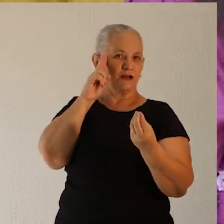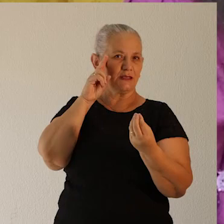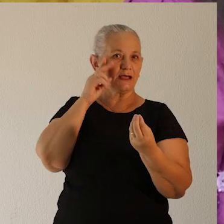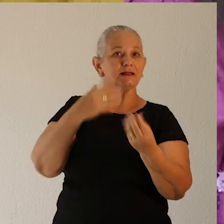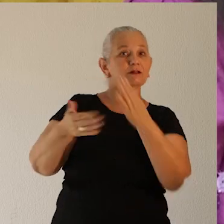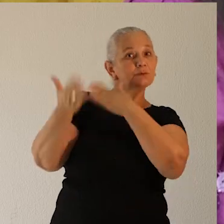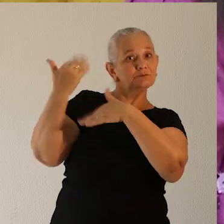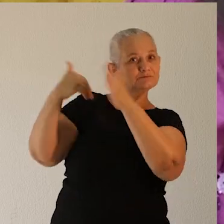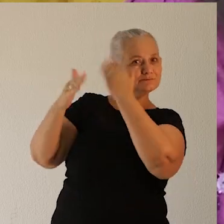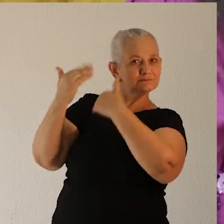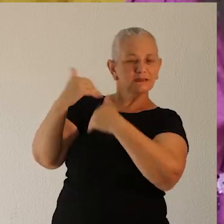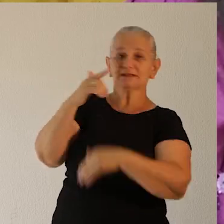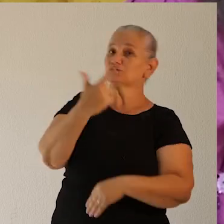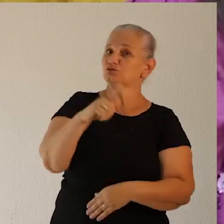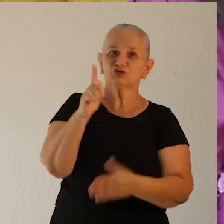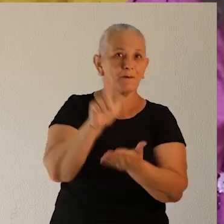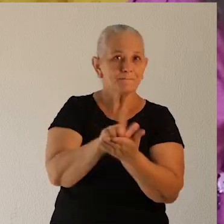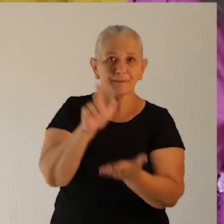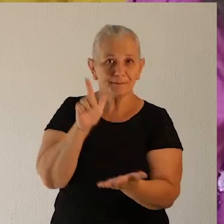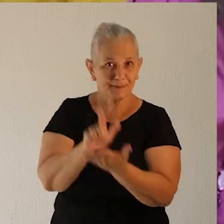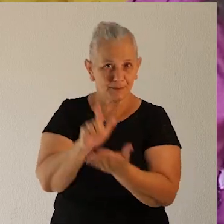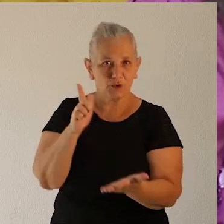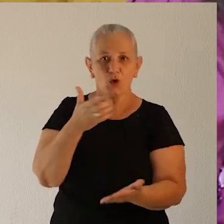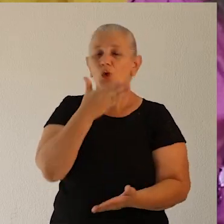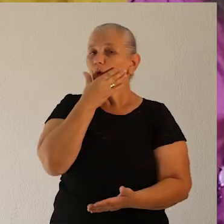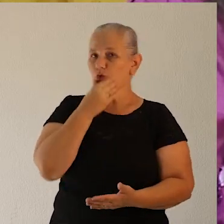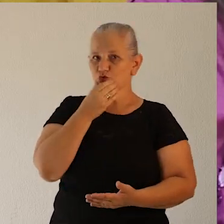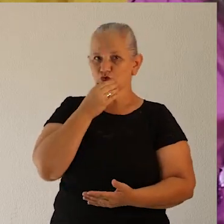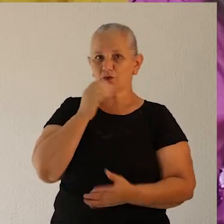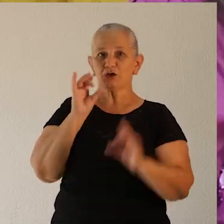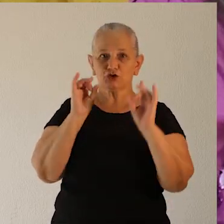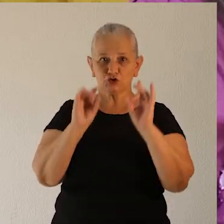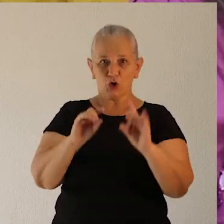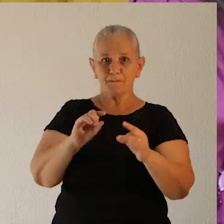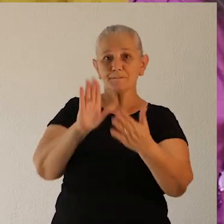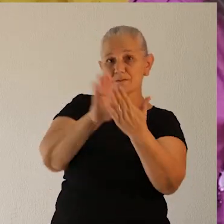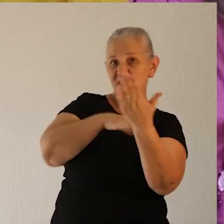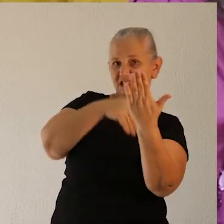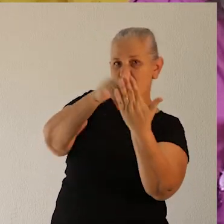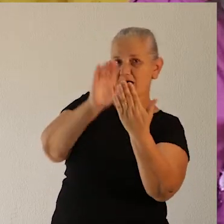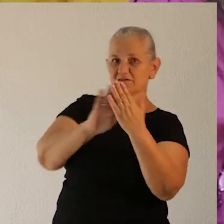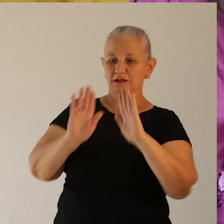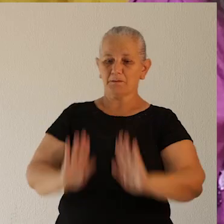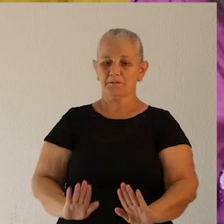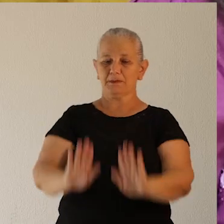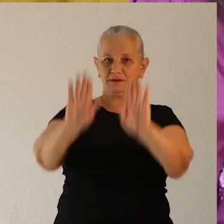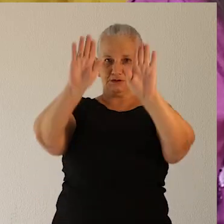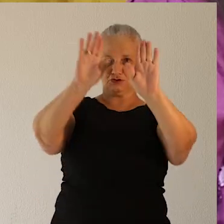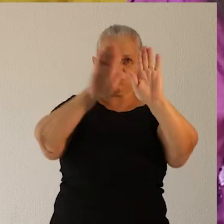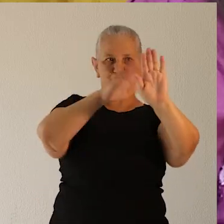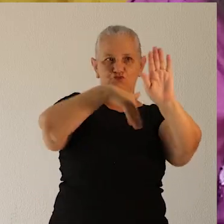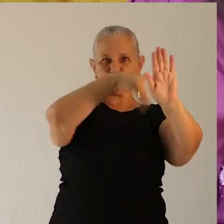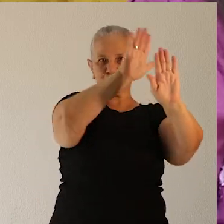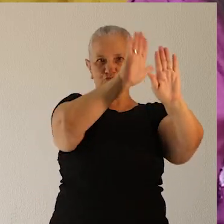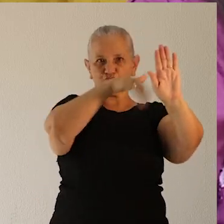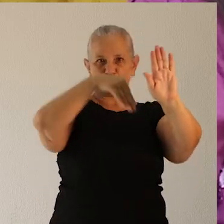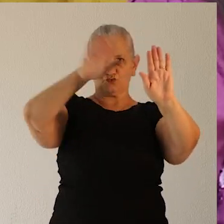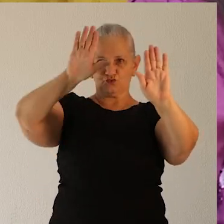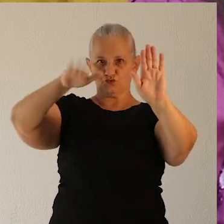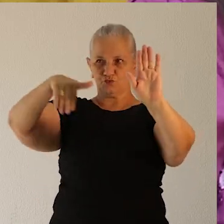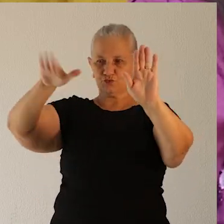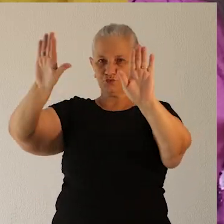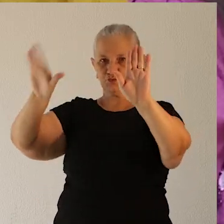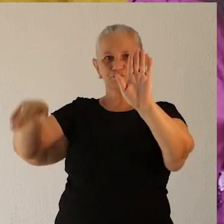quando não existia papel, os homens só pintavam nas paredes, nas cavernas, para se comunicar. Pinta daqui, pinta de